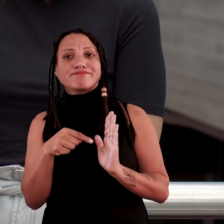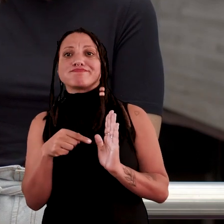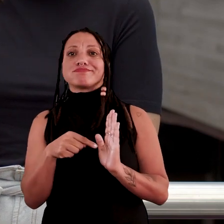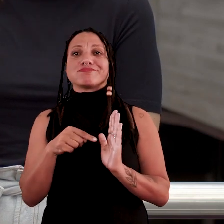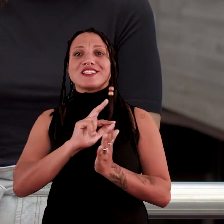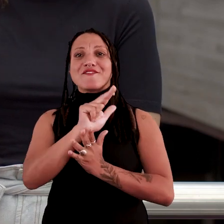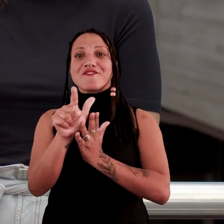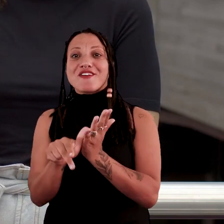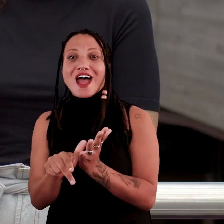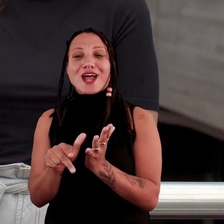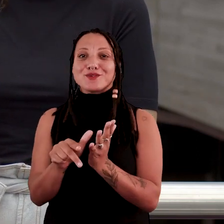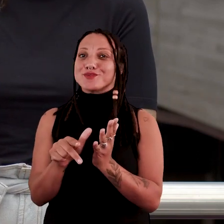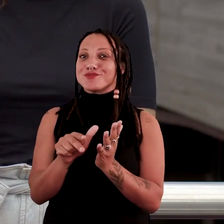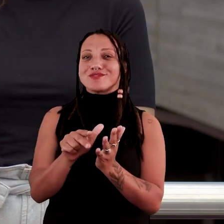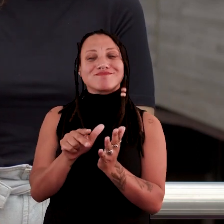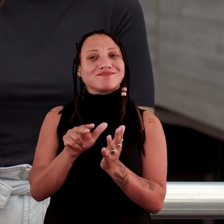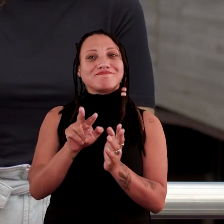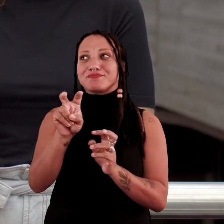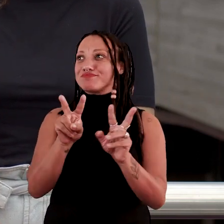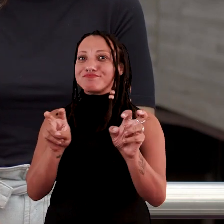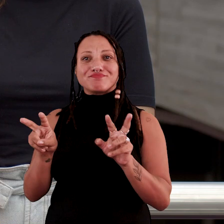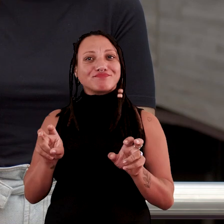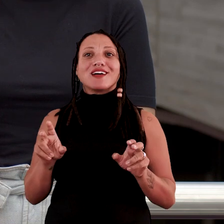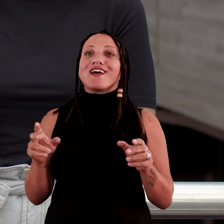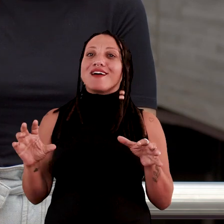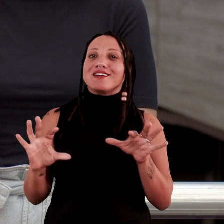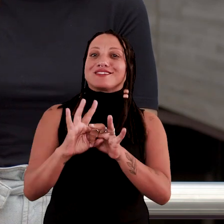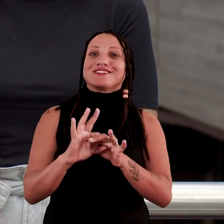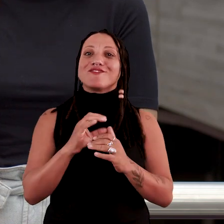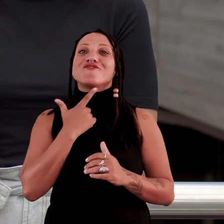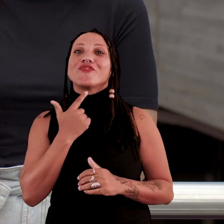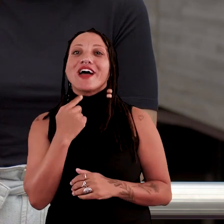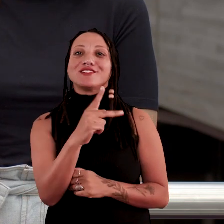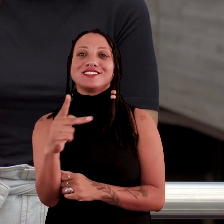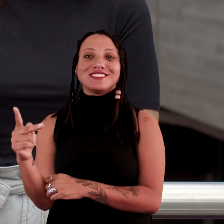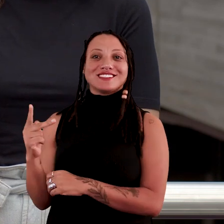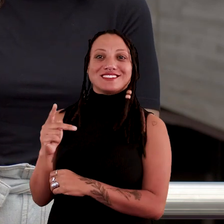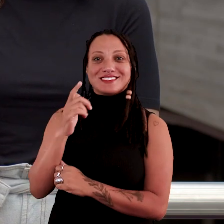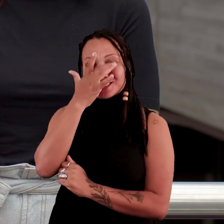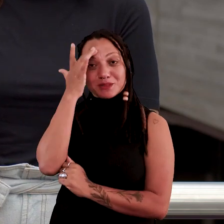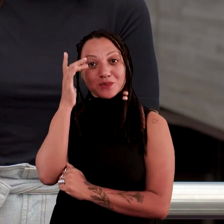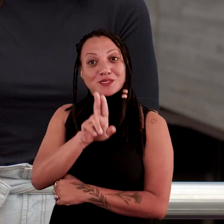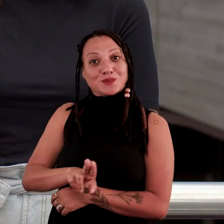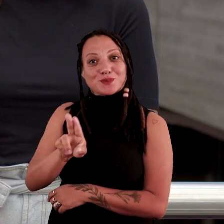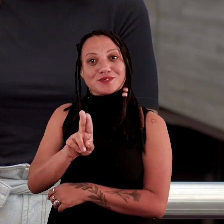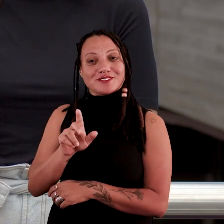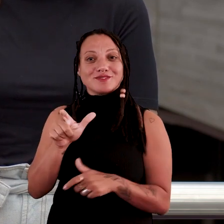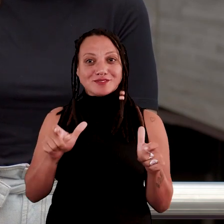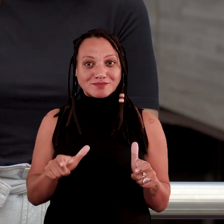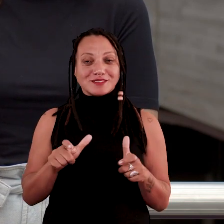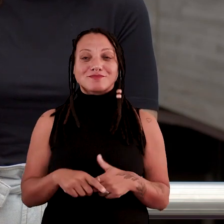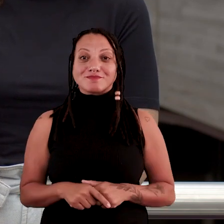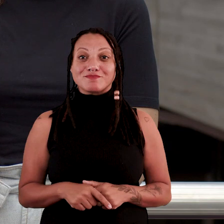do projeto ter sido selecionada para o prêmio, é um pouco assim que traz essa visão de multidisciplinaridade